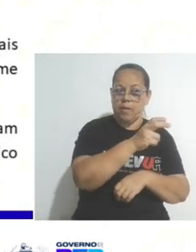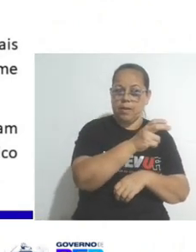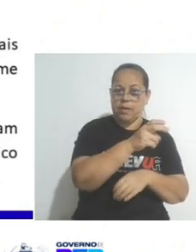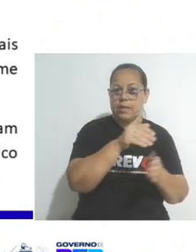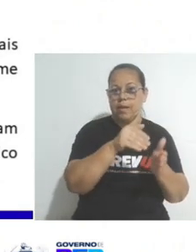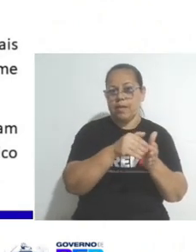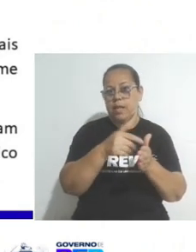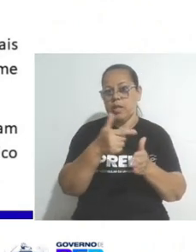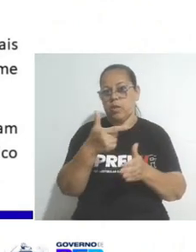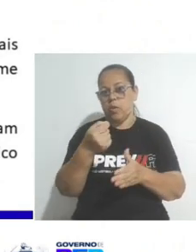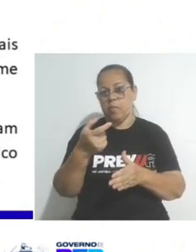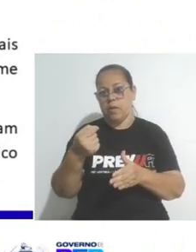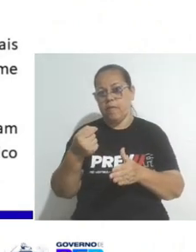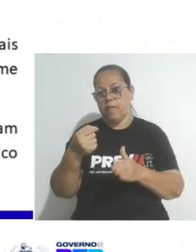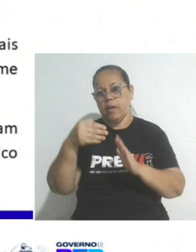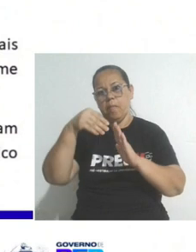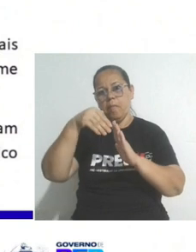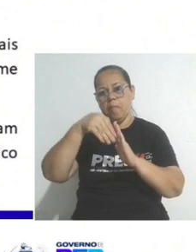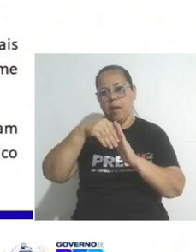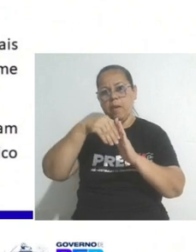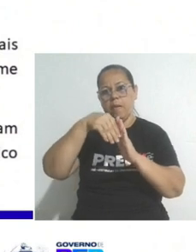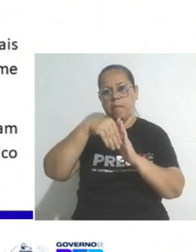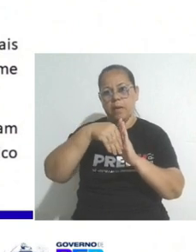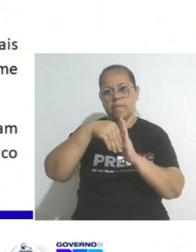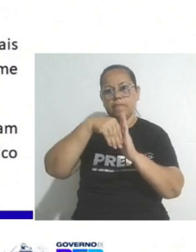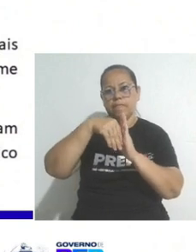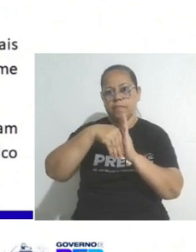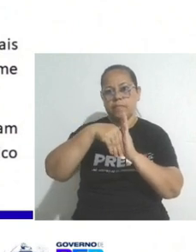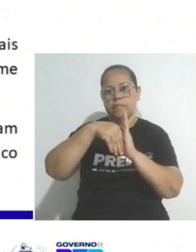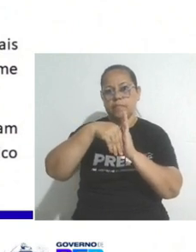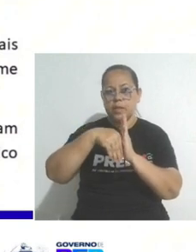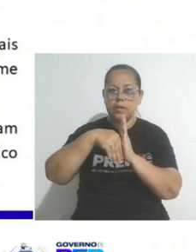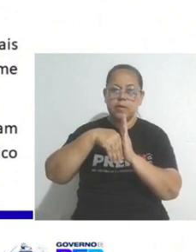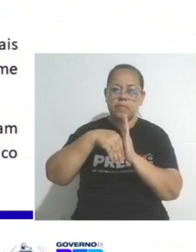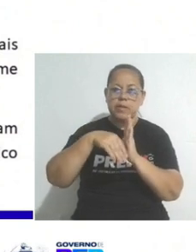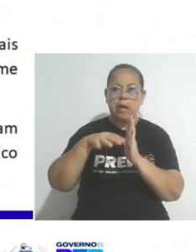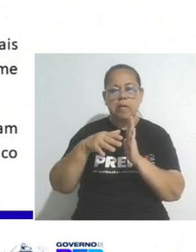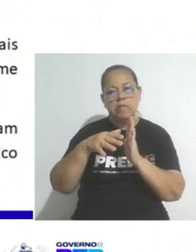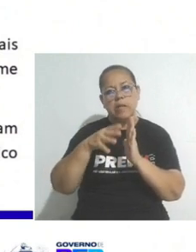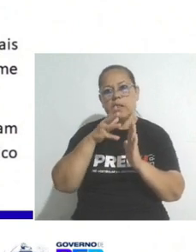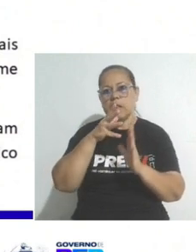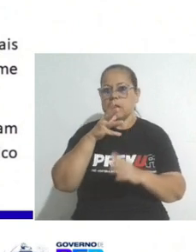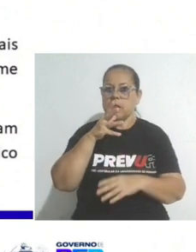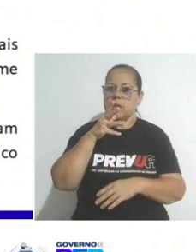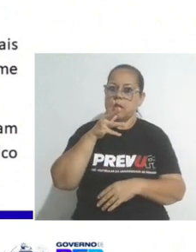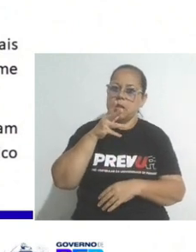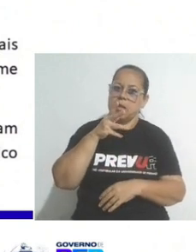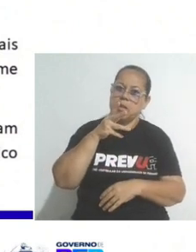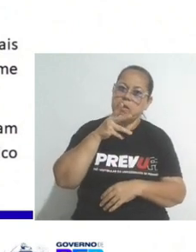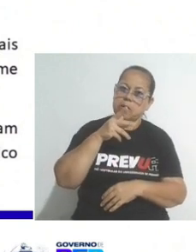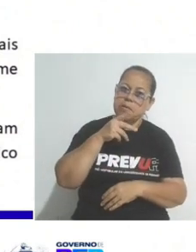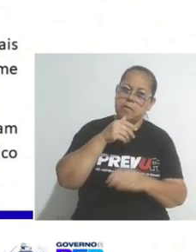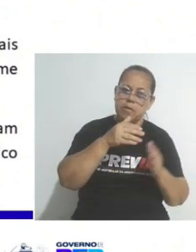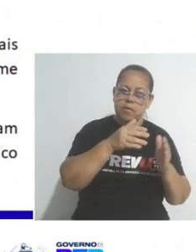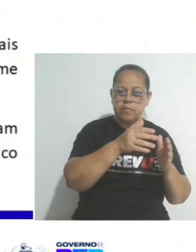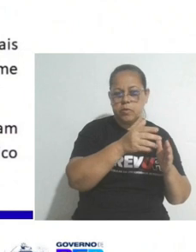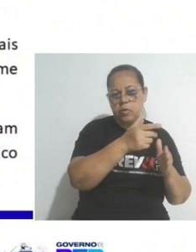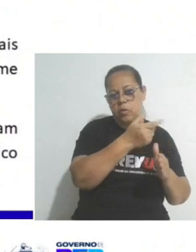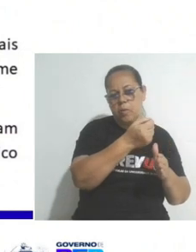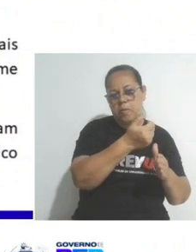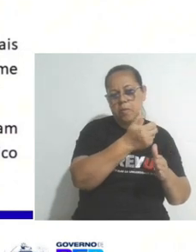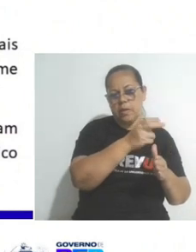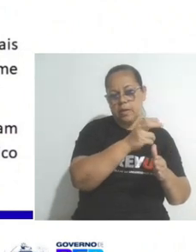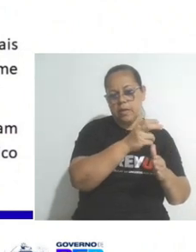vai sempre diminuindo há sempre uma diminuição às vezes mais lenta entre 2015 e 2016 bem